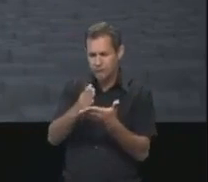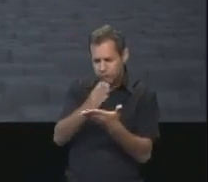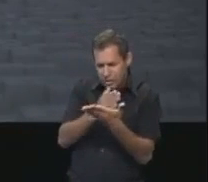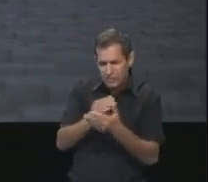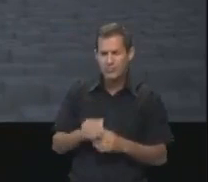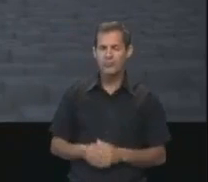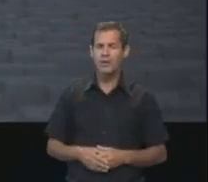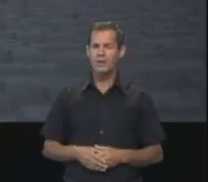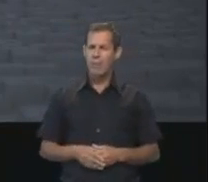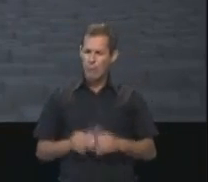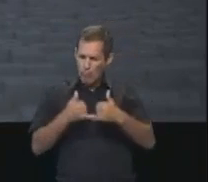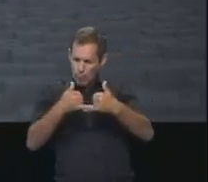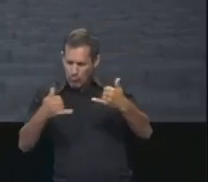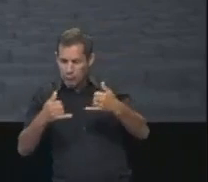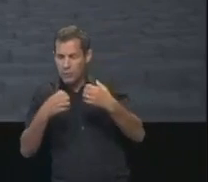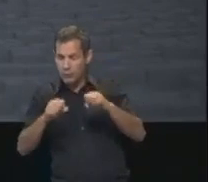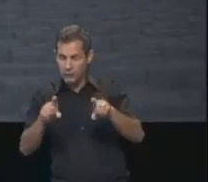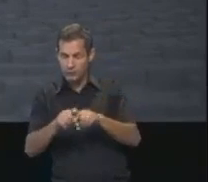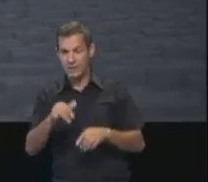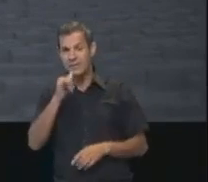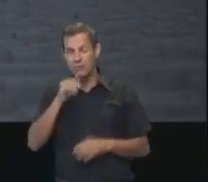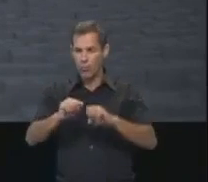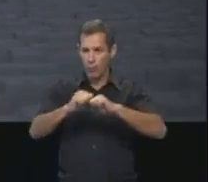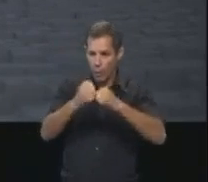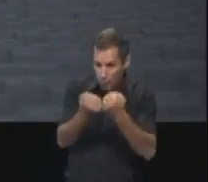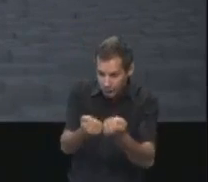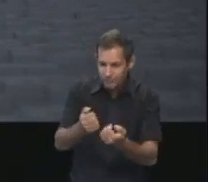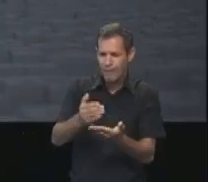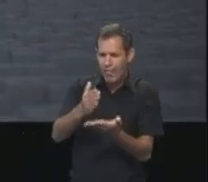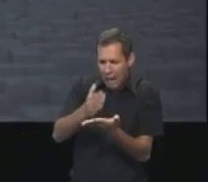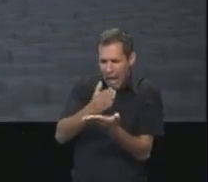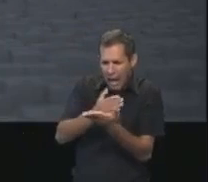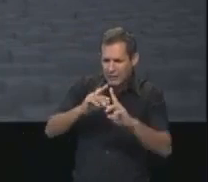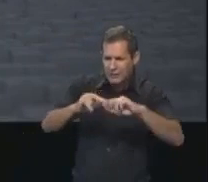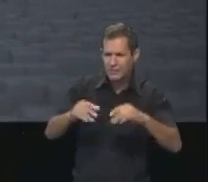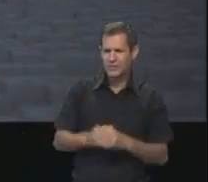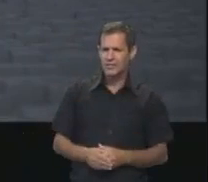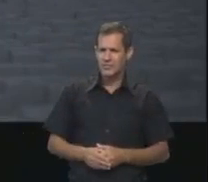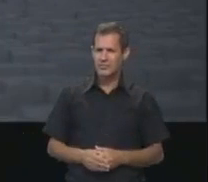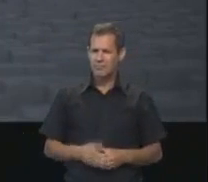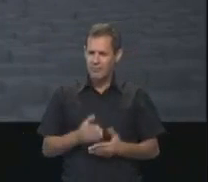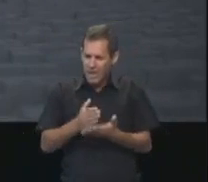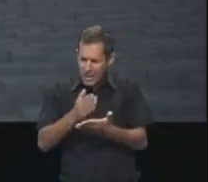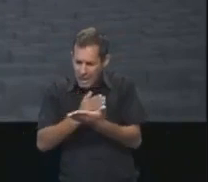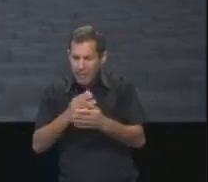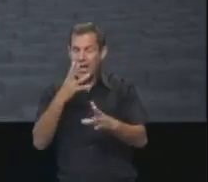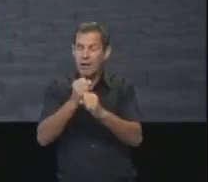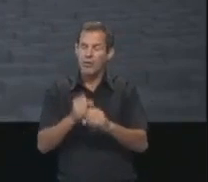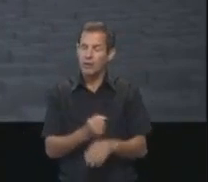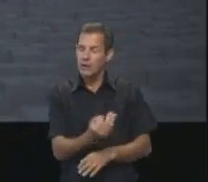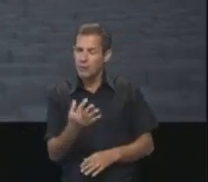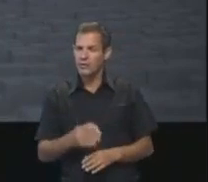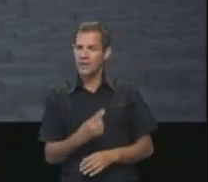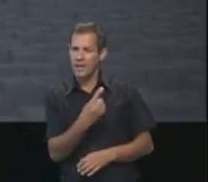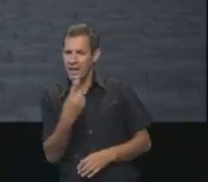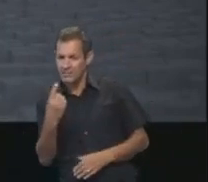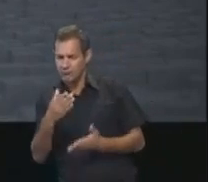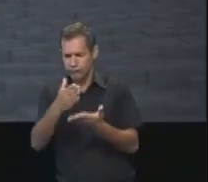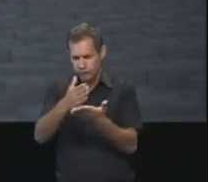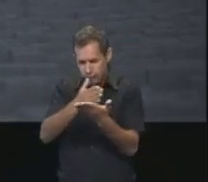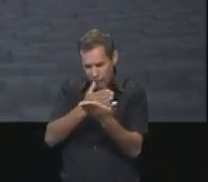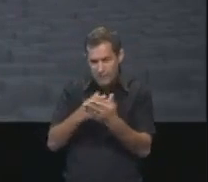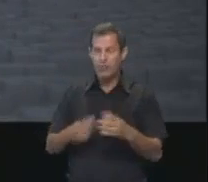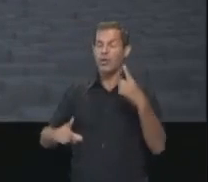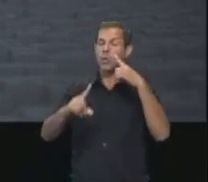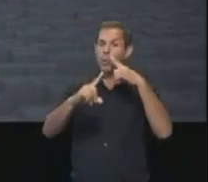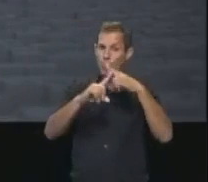pequenas fatias finas. Podemos pegar um pão, por exemplo, e dividi-lo em diversas fatias. Calculamos o volume de cada uma das